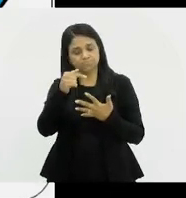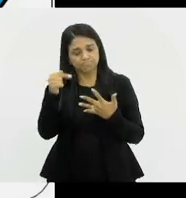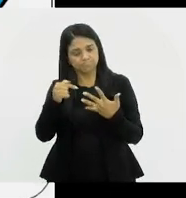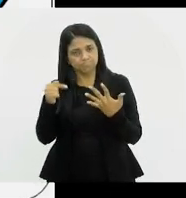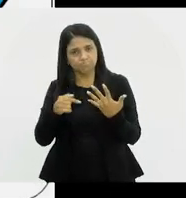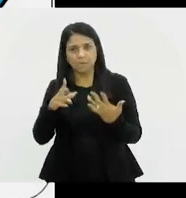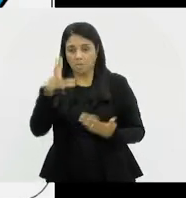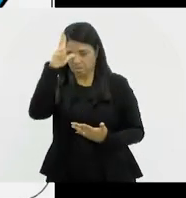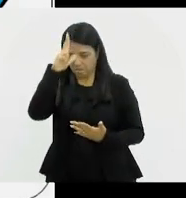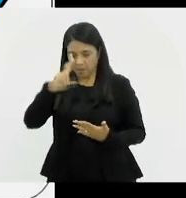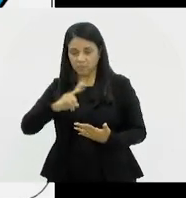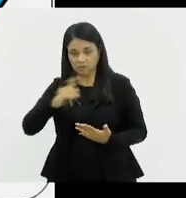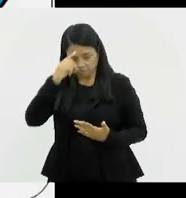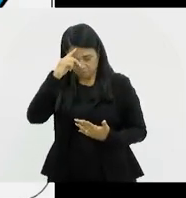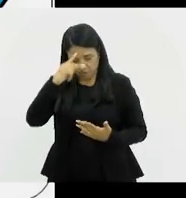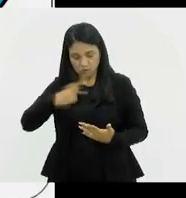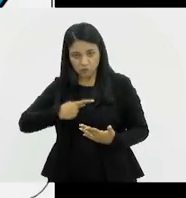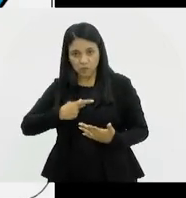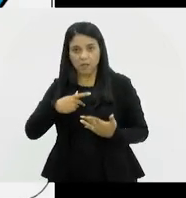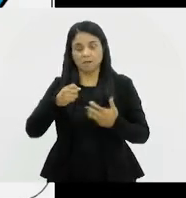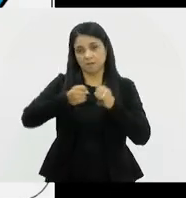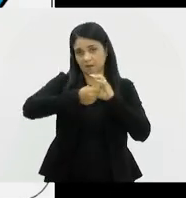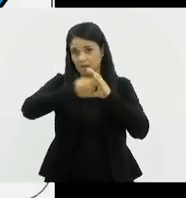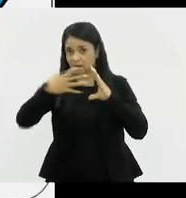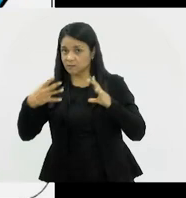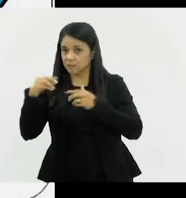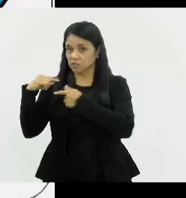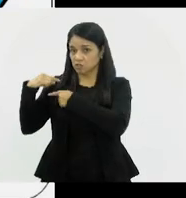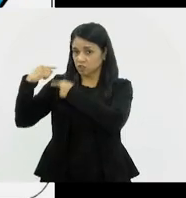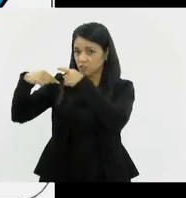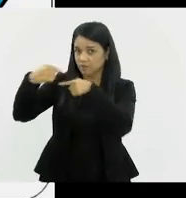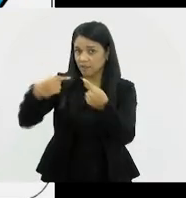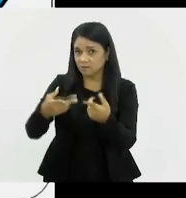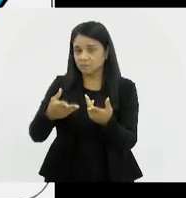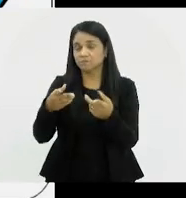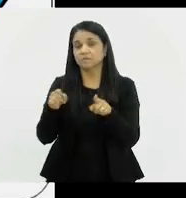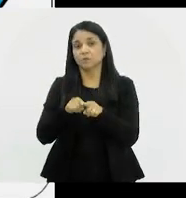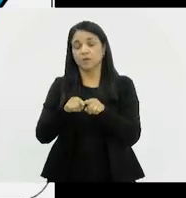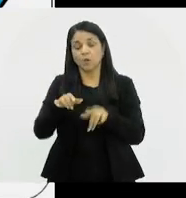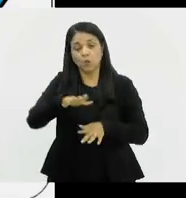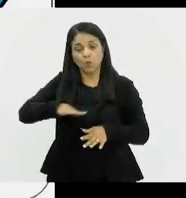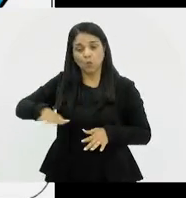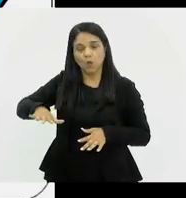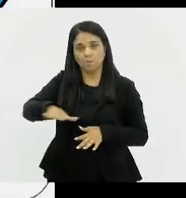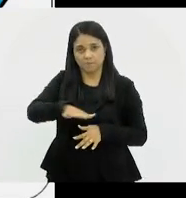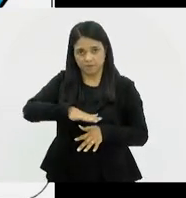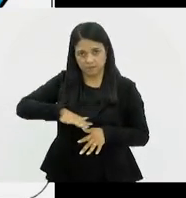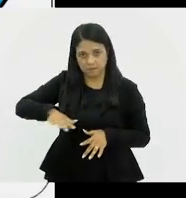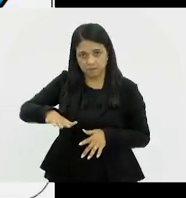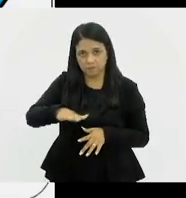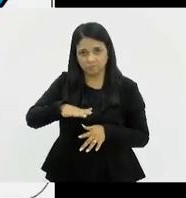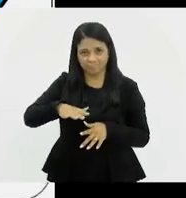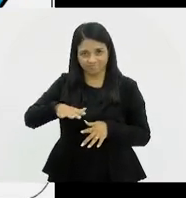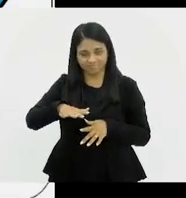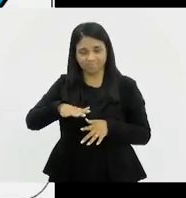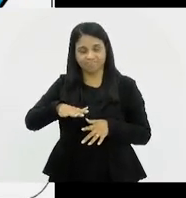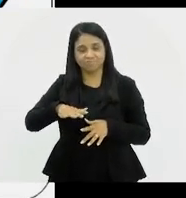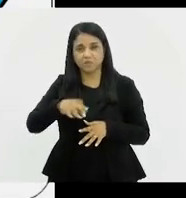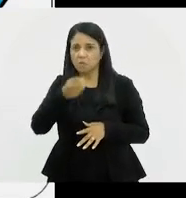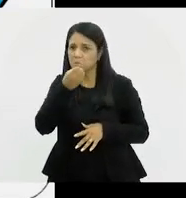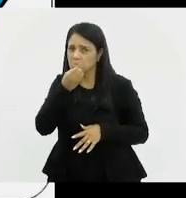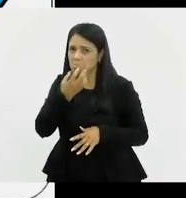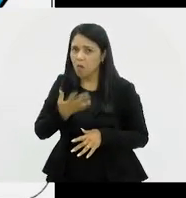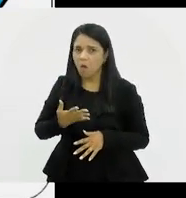da característica genética. O ambiente físico, sendo o mais agradável possível, o